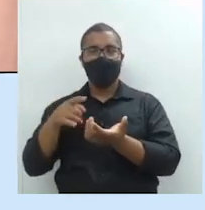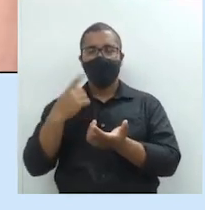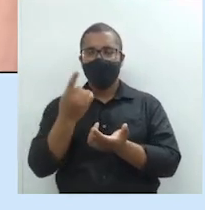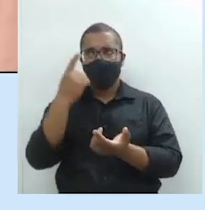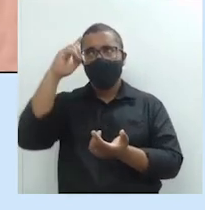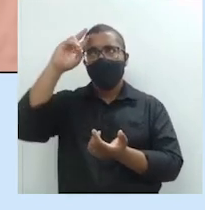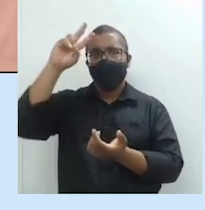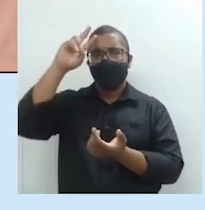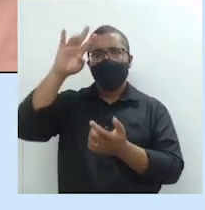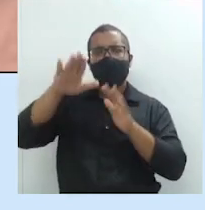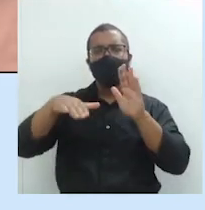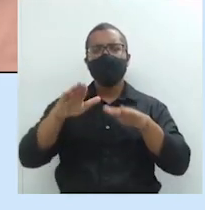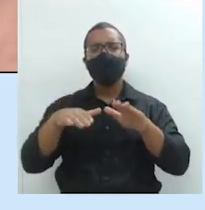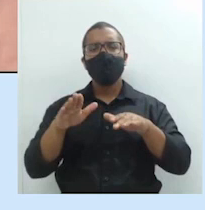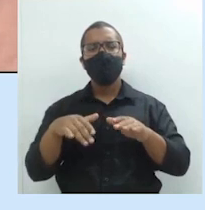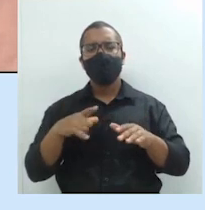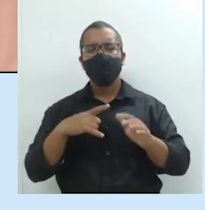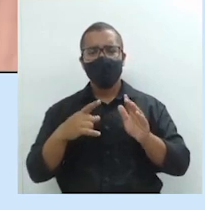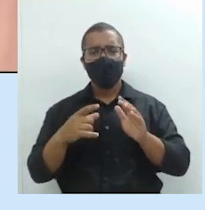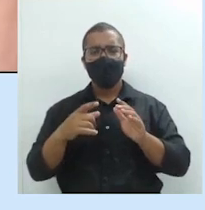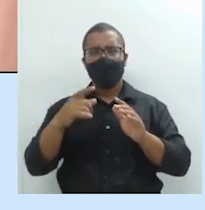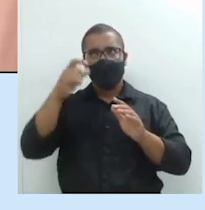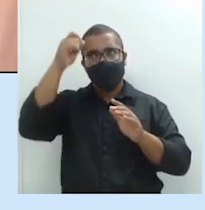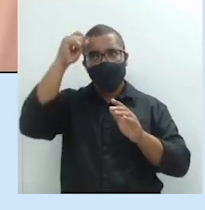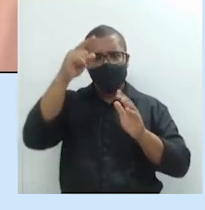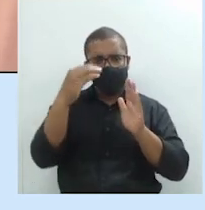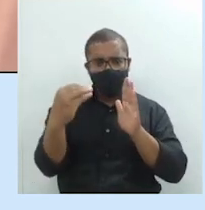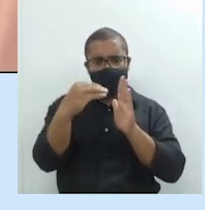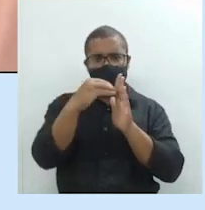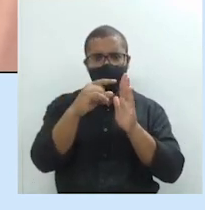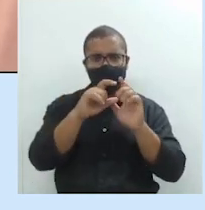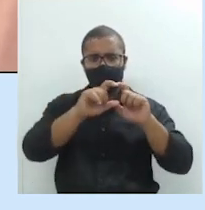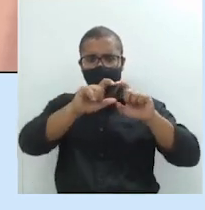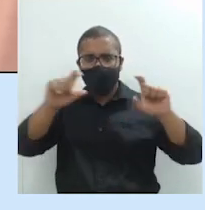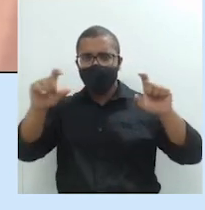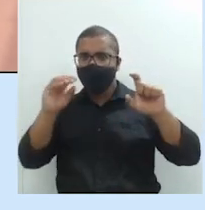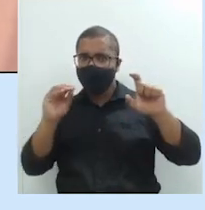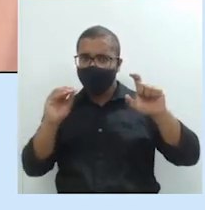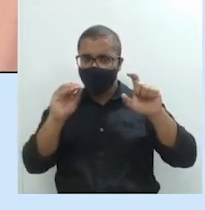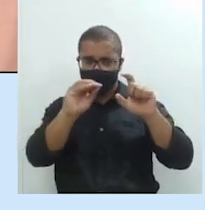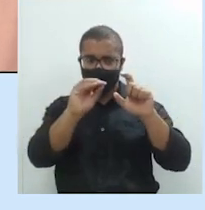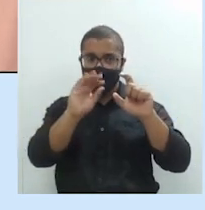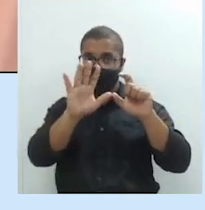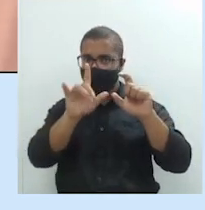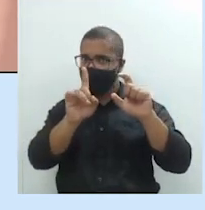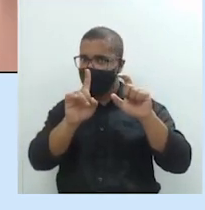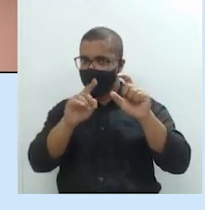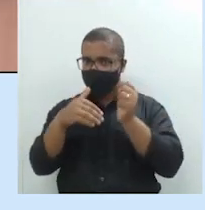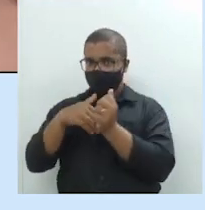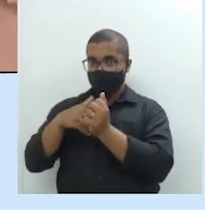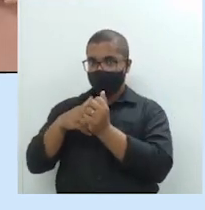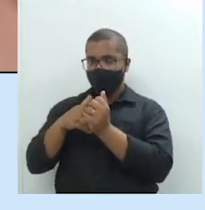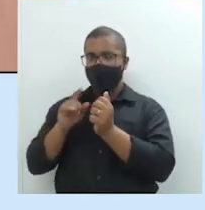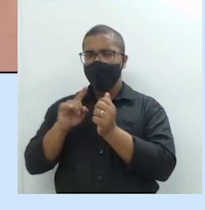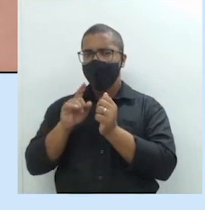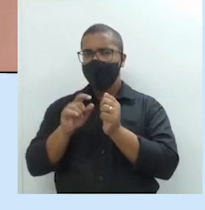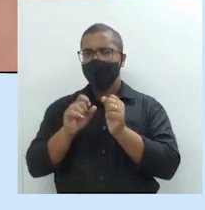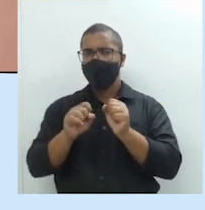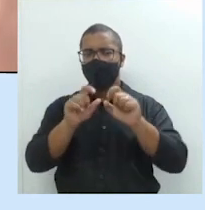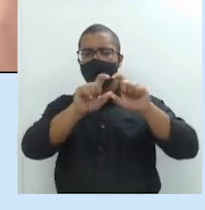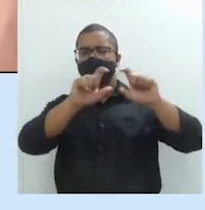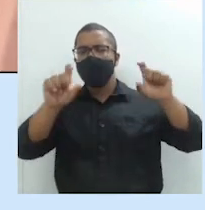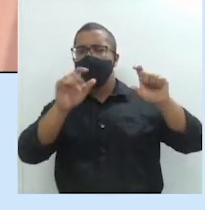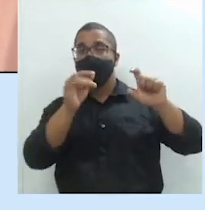muitas vezes a ideia implícita ela pode ser marcada por algo que foi dito. Lembrar que quando eu digo